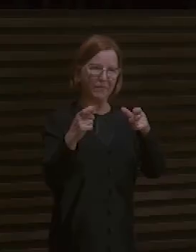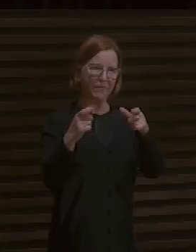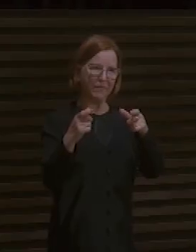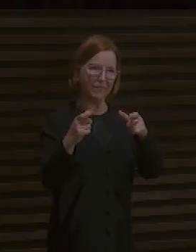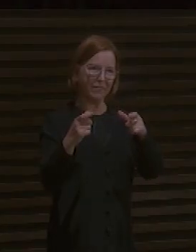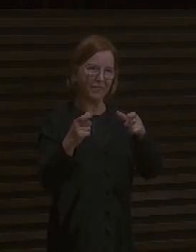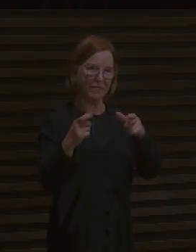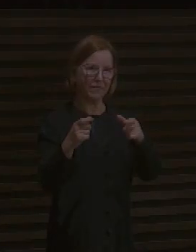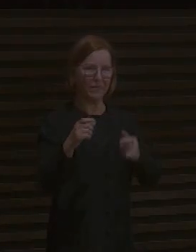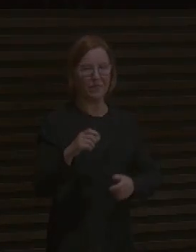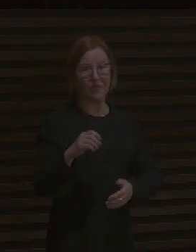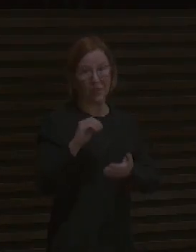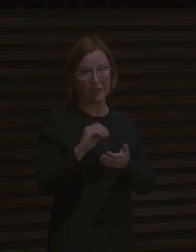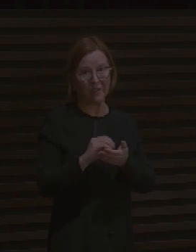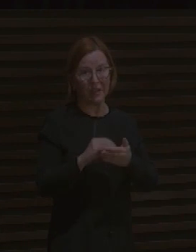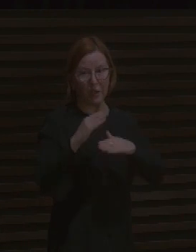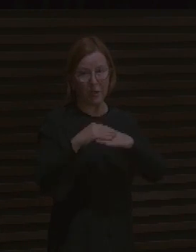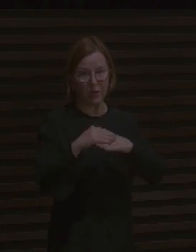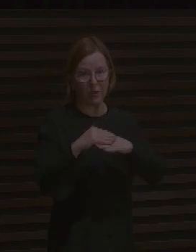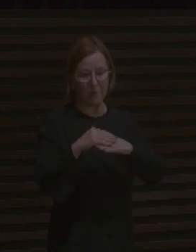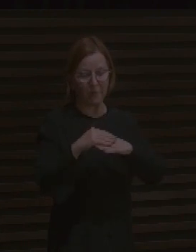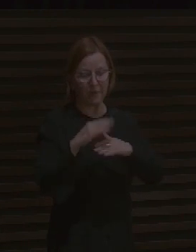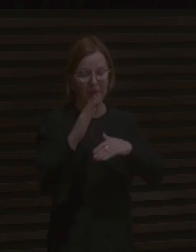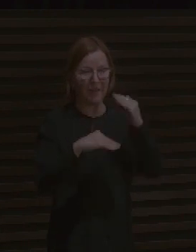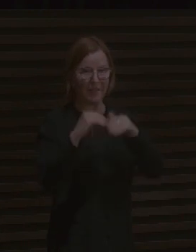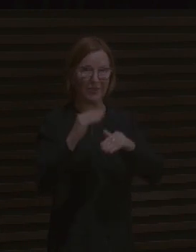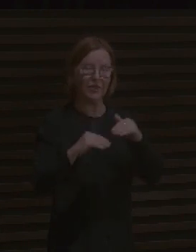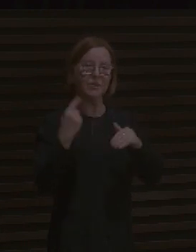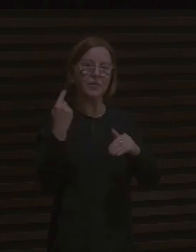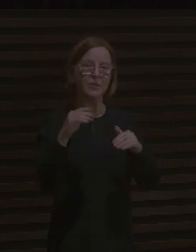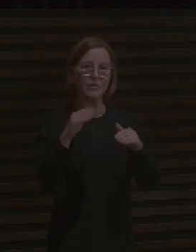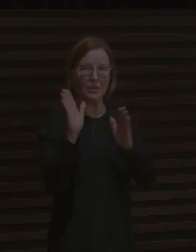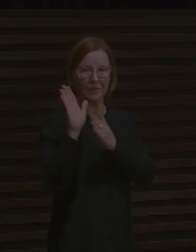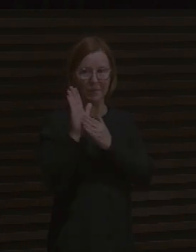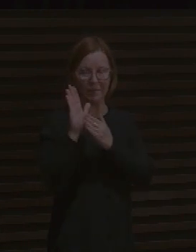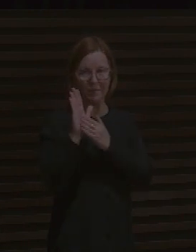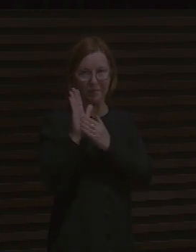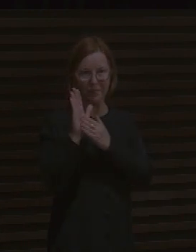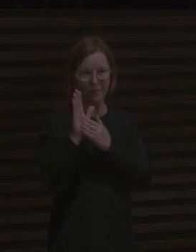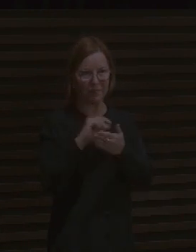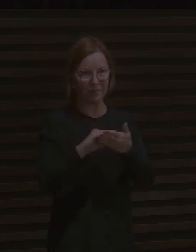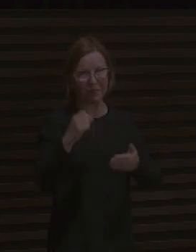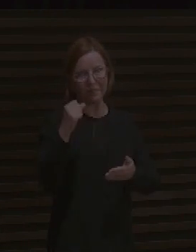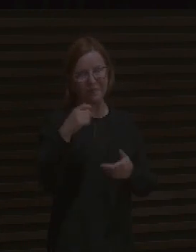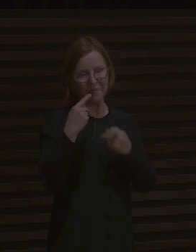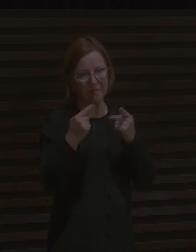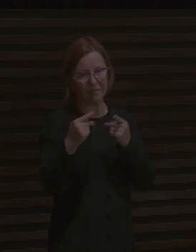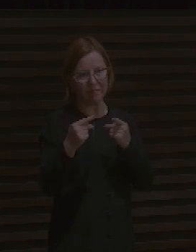e constituíste sobre as obras das tuas mãos. Aí no versículo 8 ele